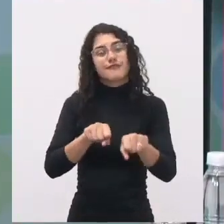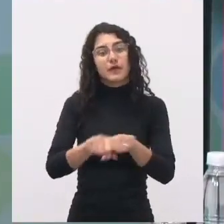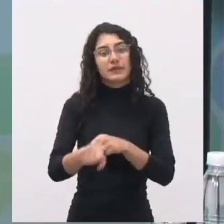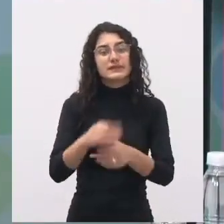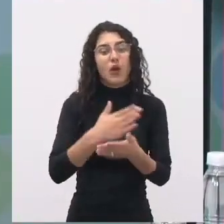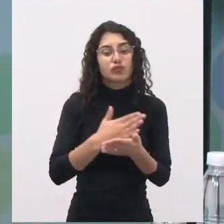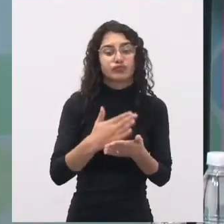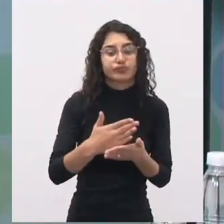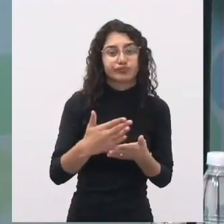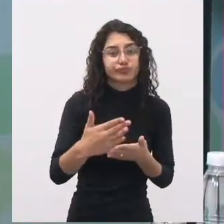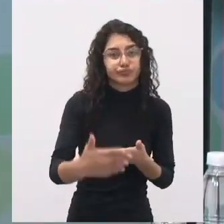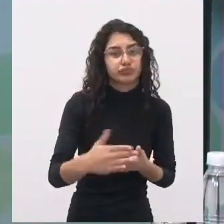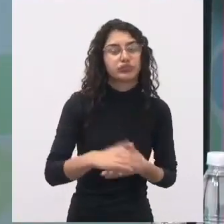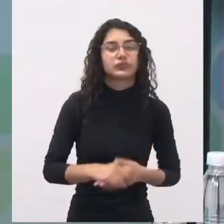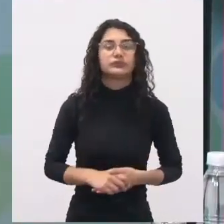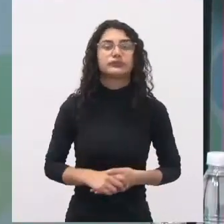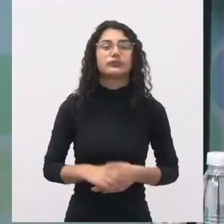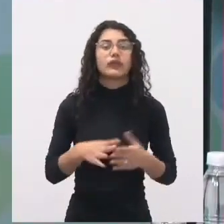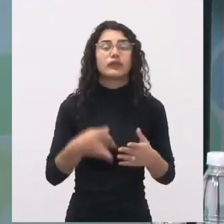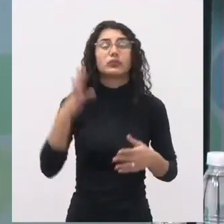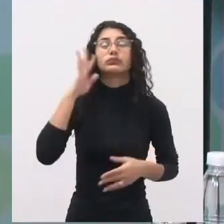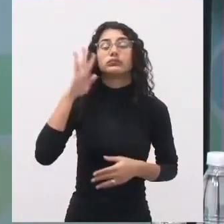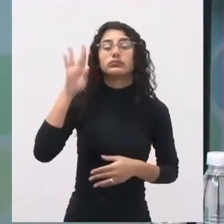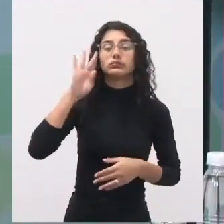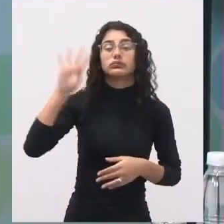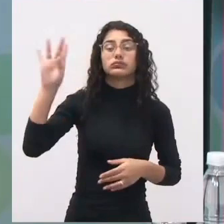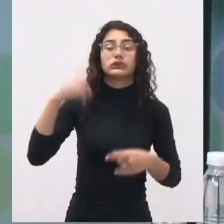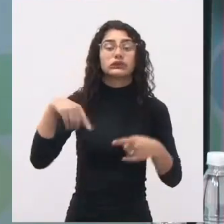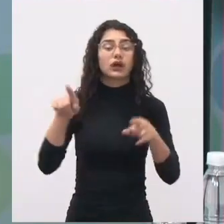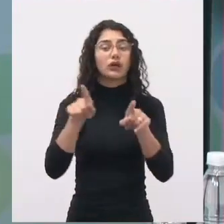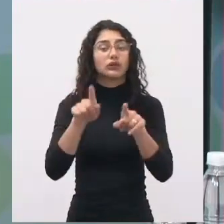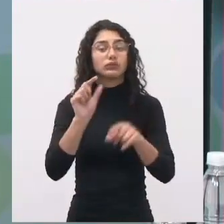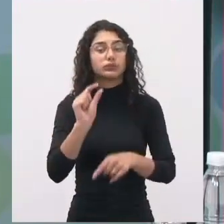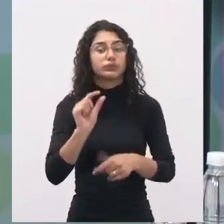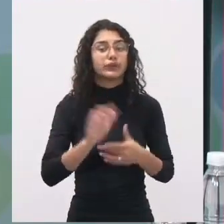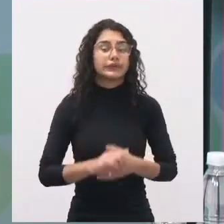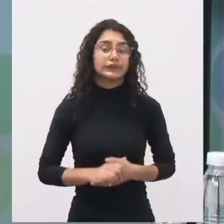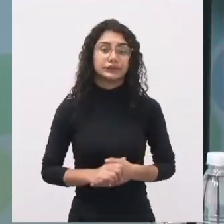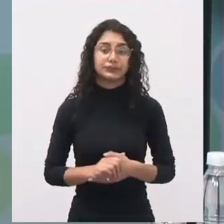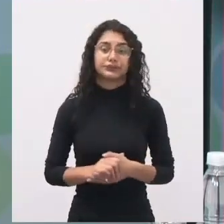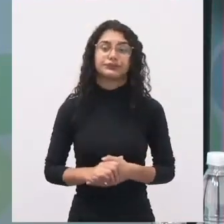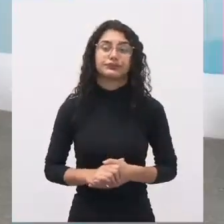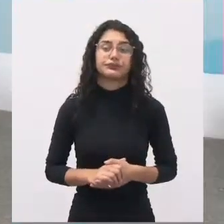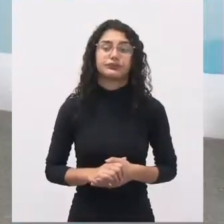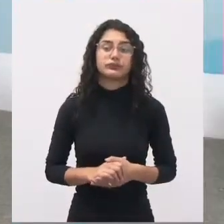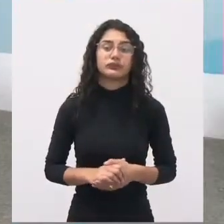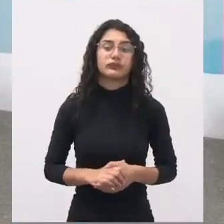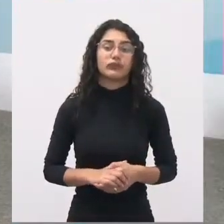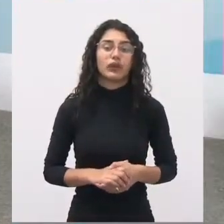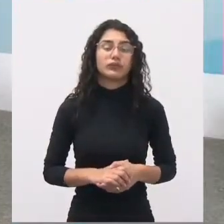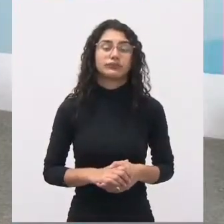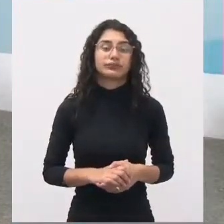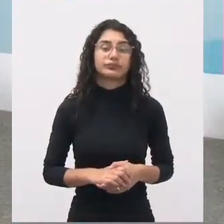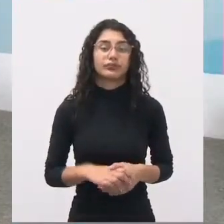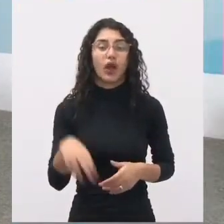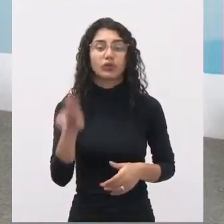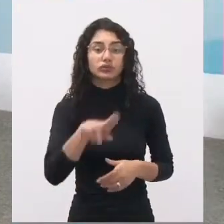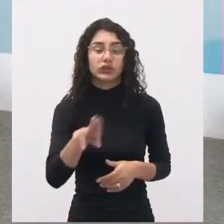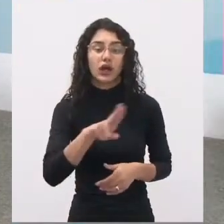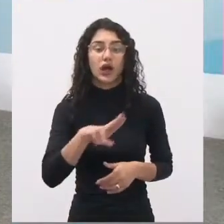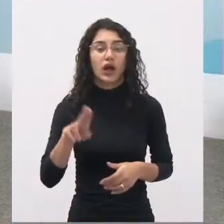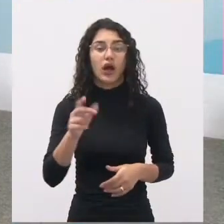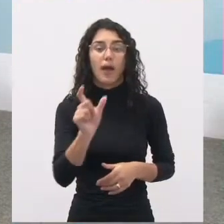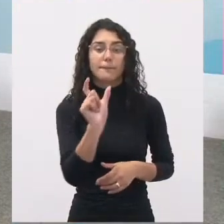acontecer, né? Então vamos refletir um pouquinho aqui com a gente. Pegando aí, né, a fala da professora